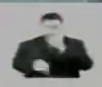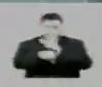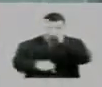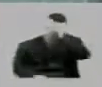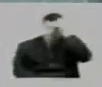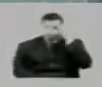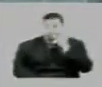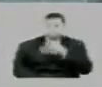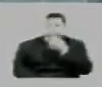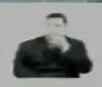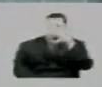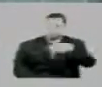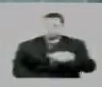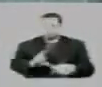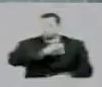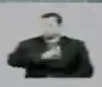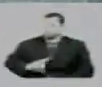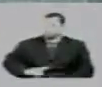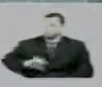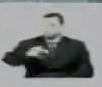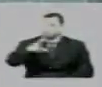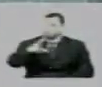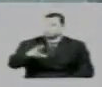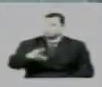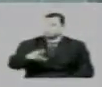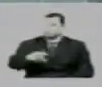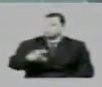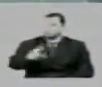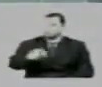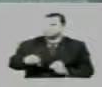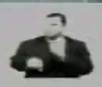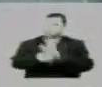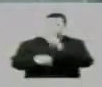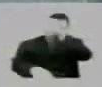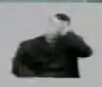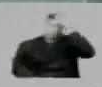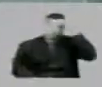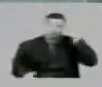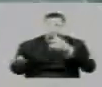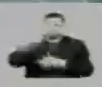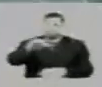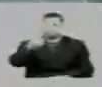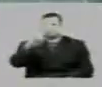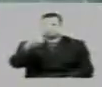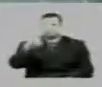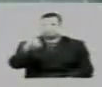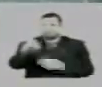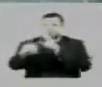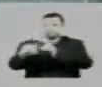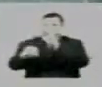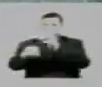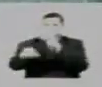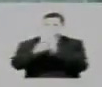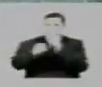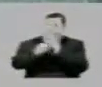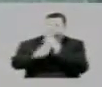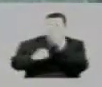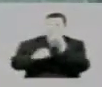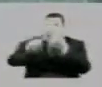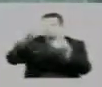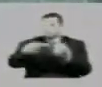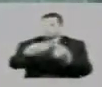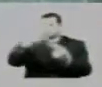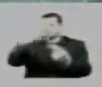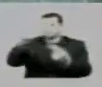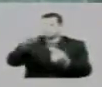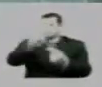Estado do Amazonas. Estamos falando aqui, deputado Zé Ricardo, de endividar o Estado do Amazonas em 10% do seu orçamento. 1